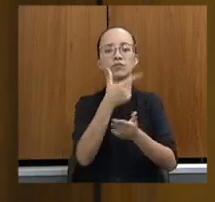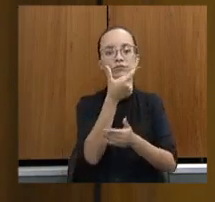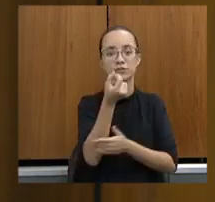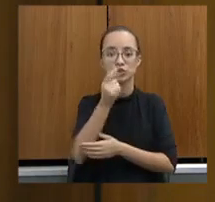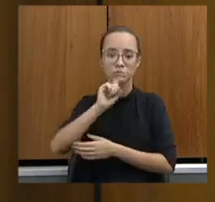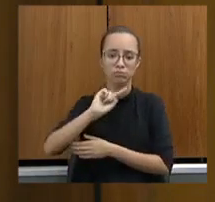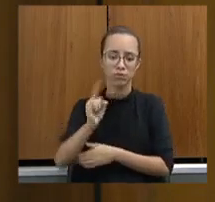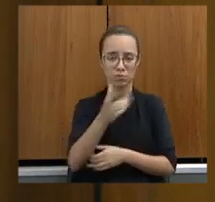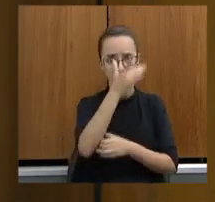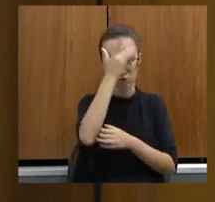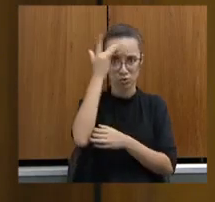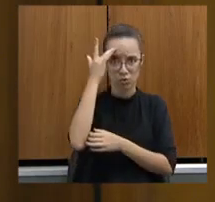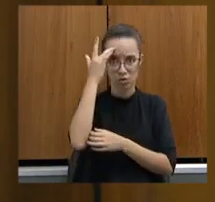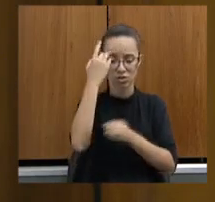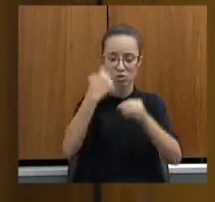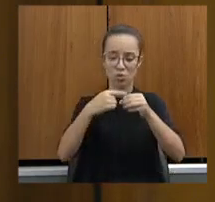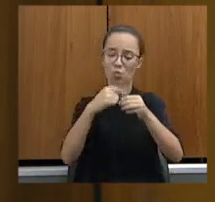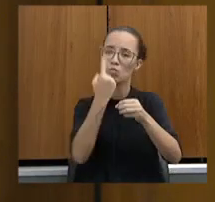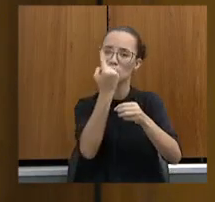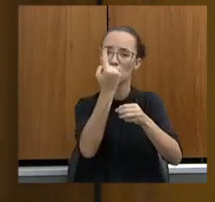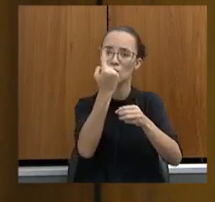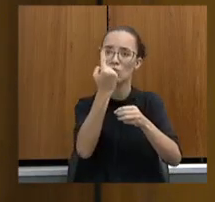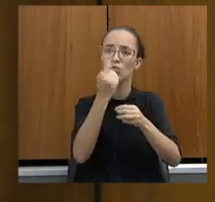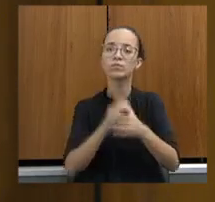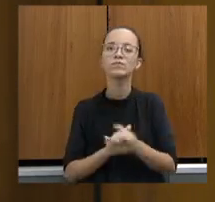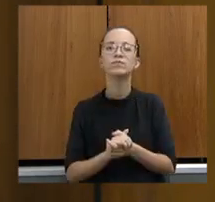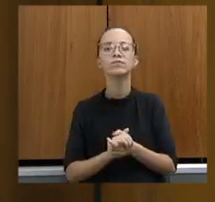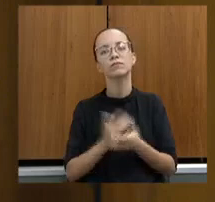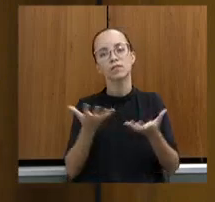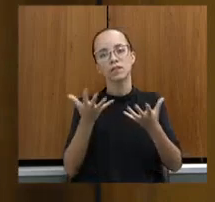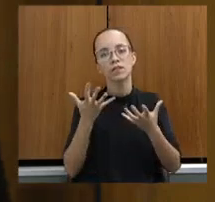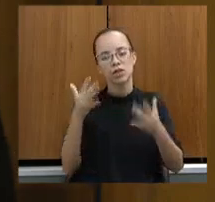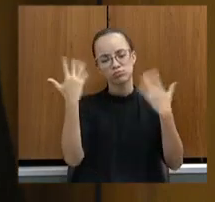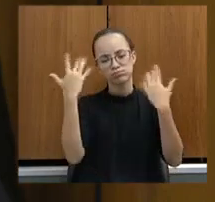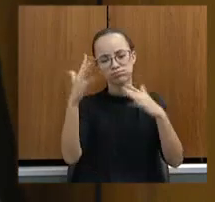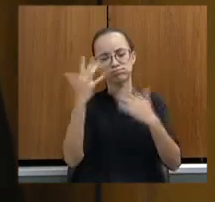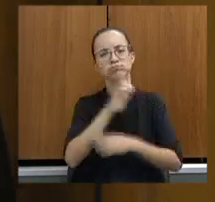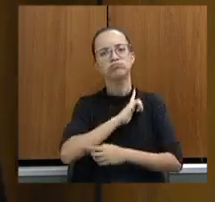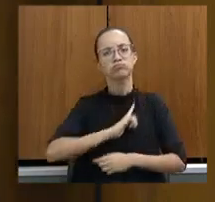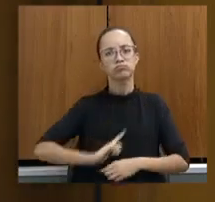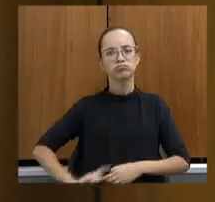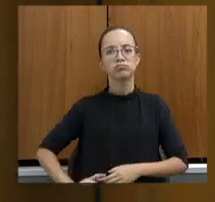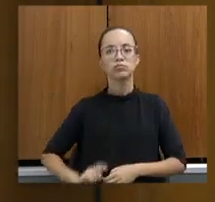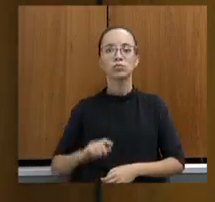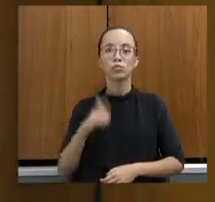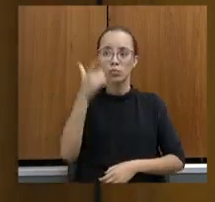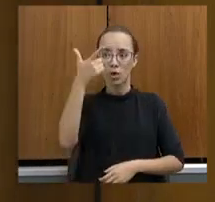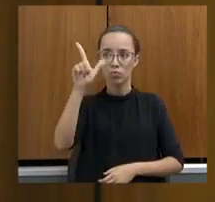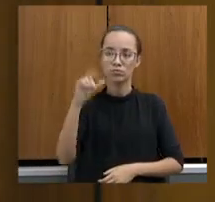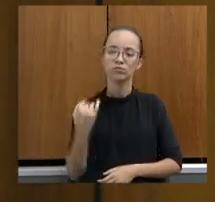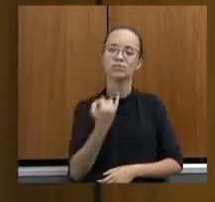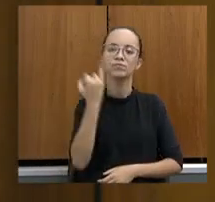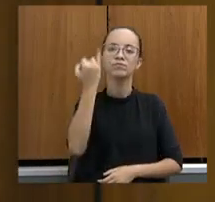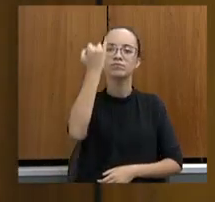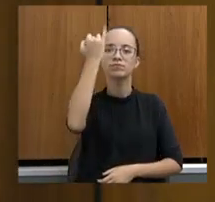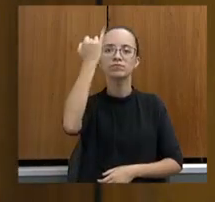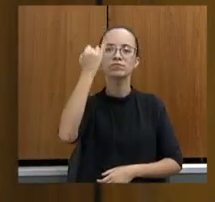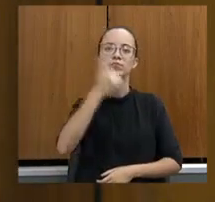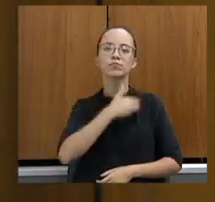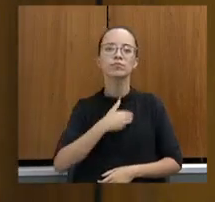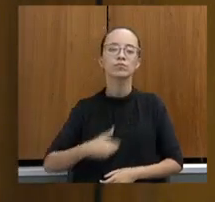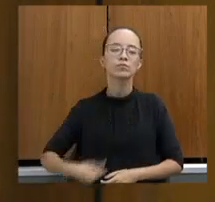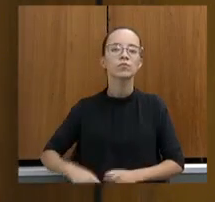pessoas numa cidade Gustavo Então queria parabenizar o governo por isso outra coisa importante desse governo